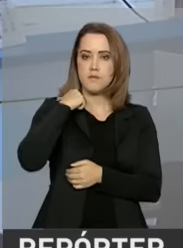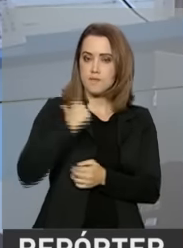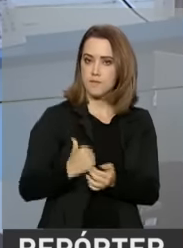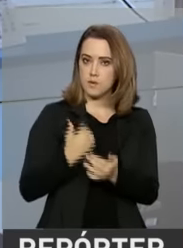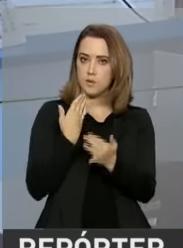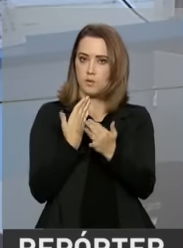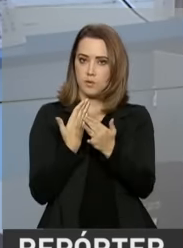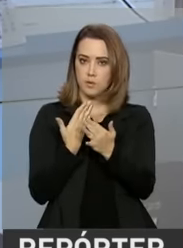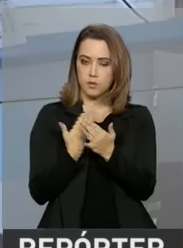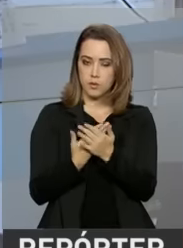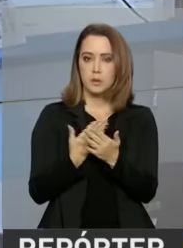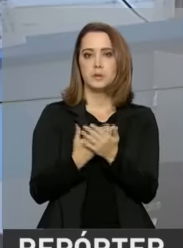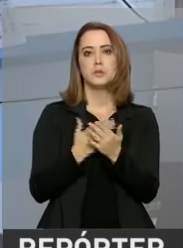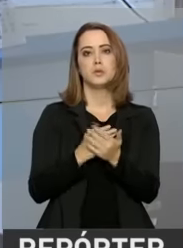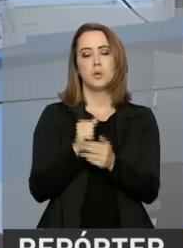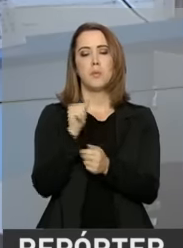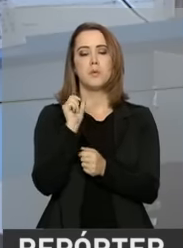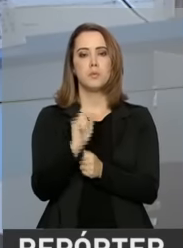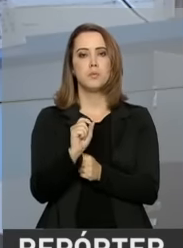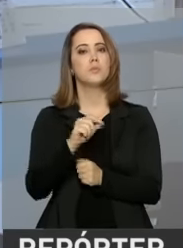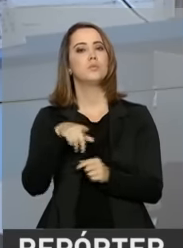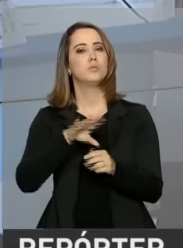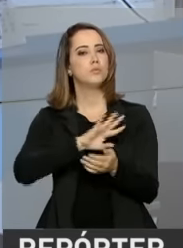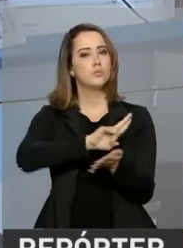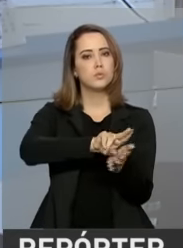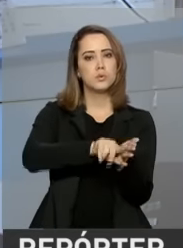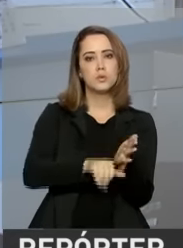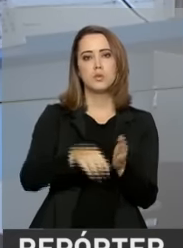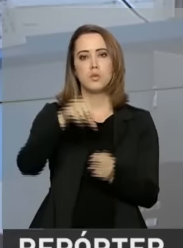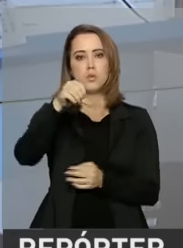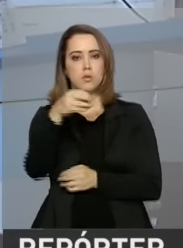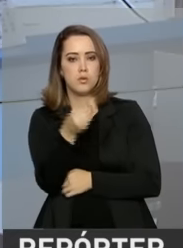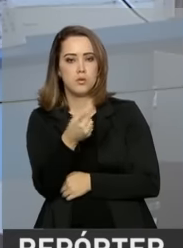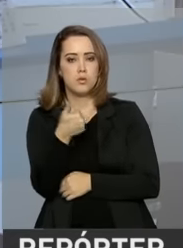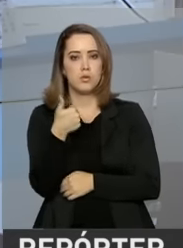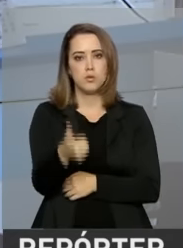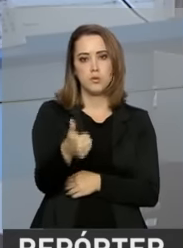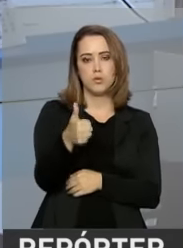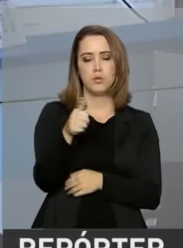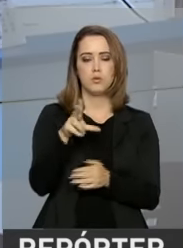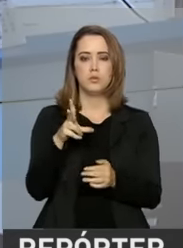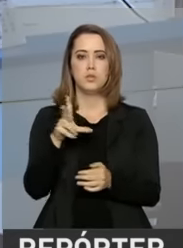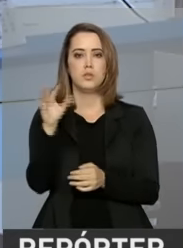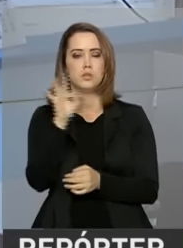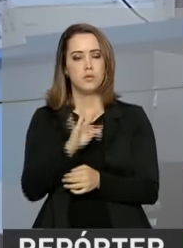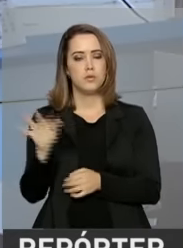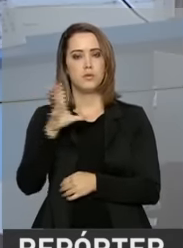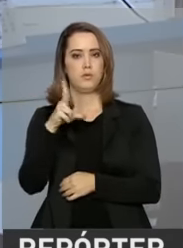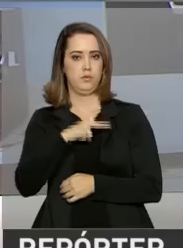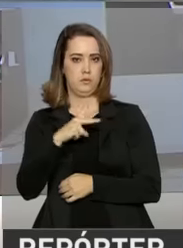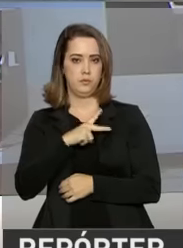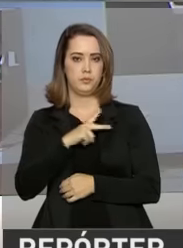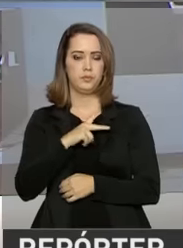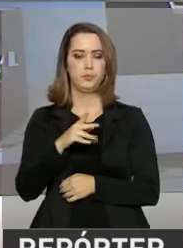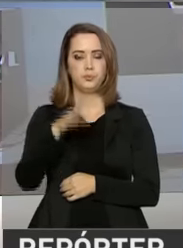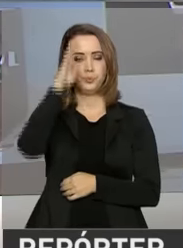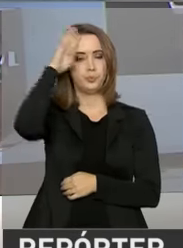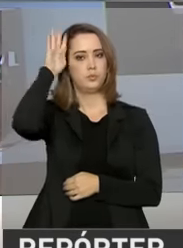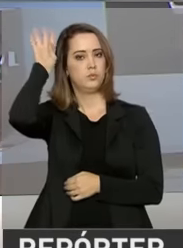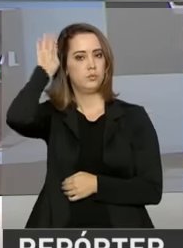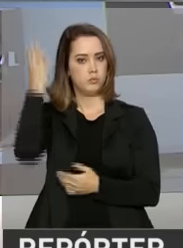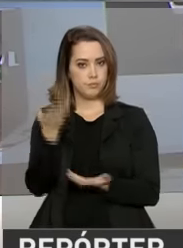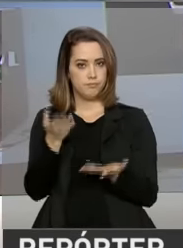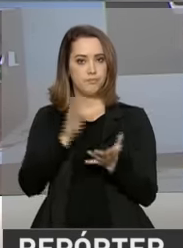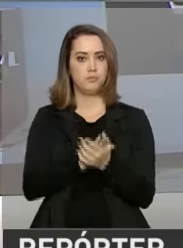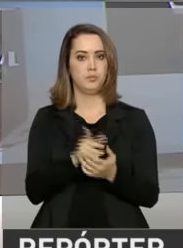parciais e integrais em 901 instituições particulares de ensino superior e